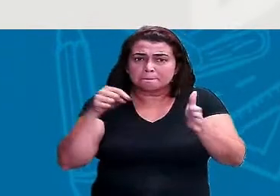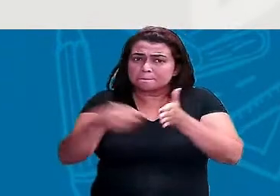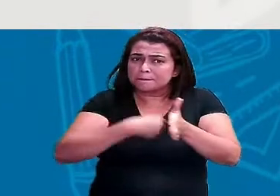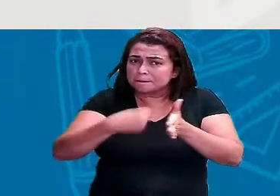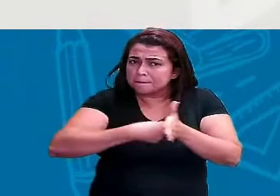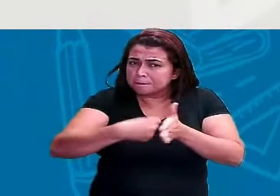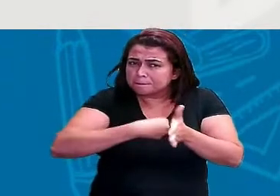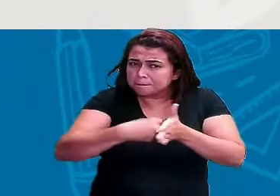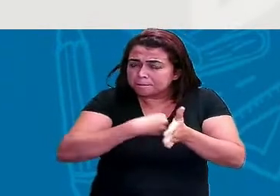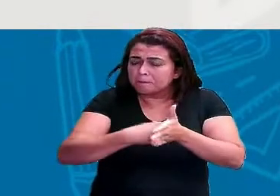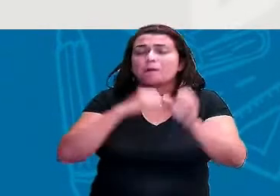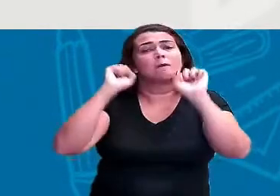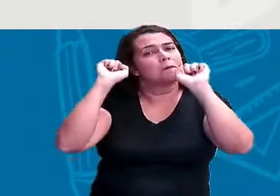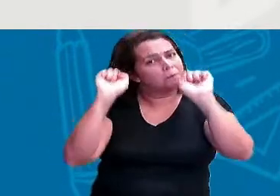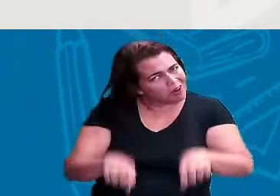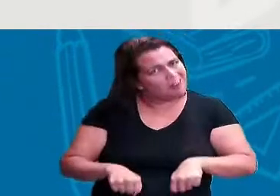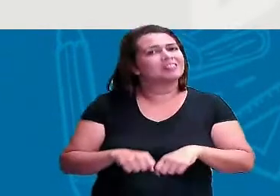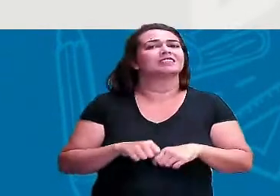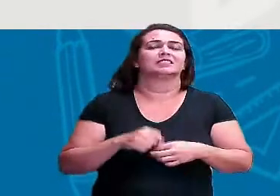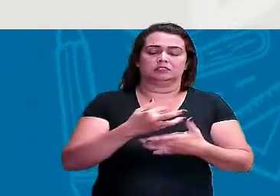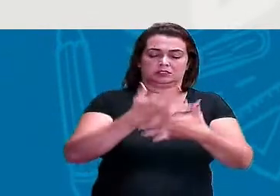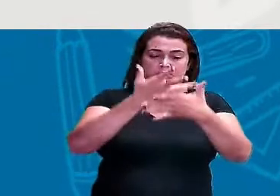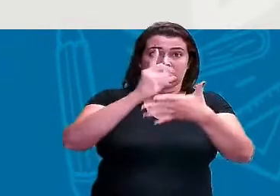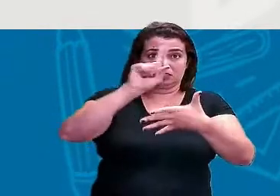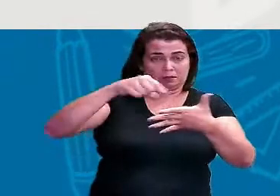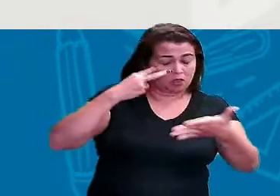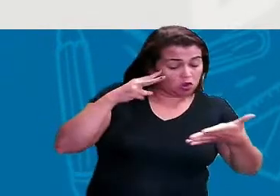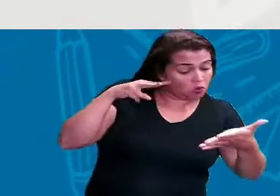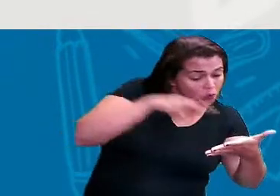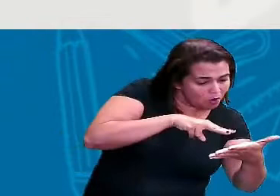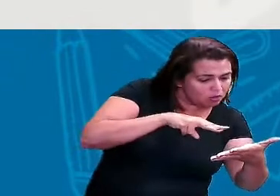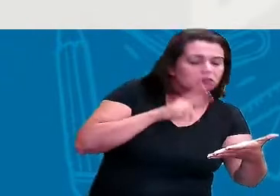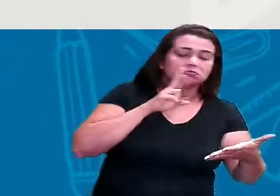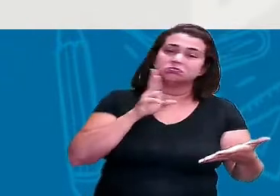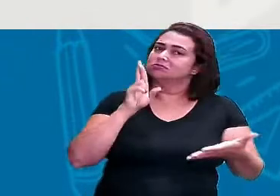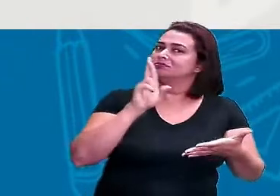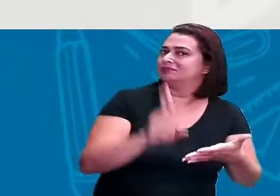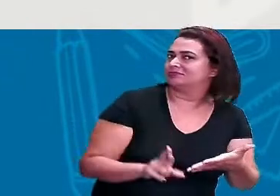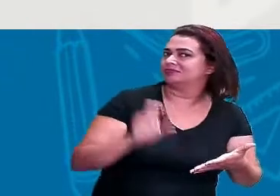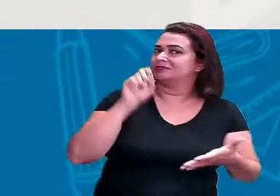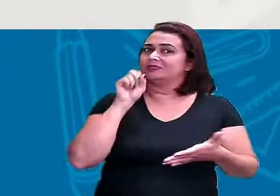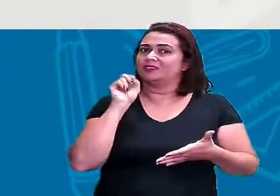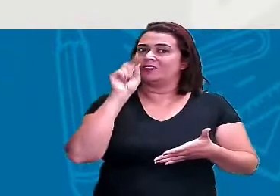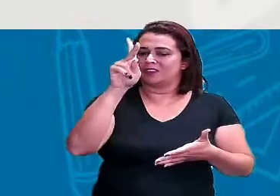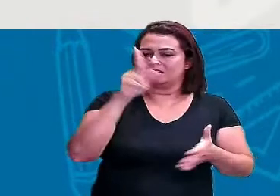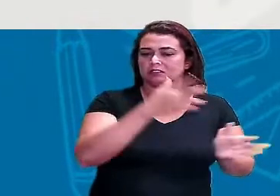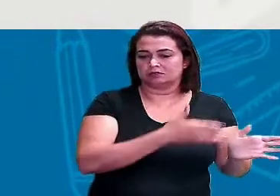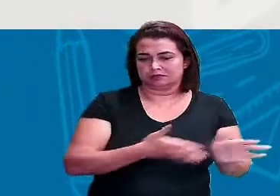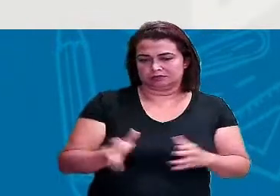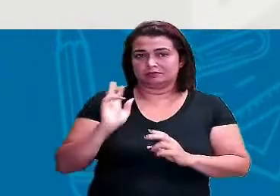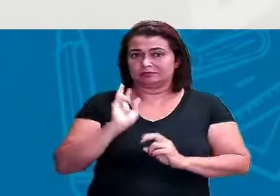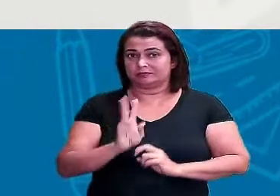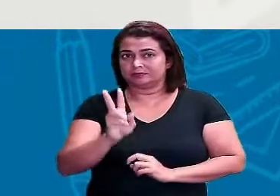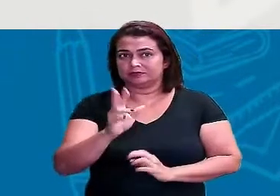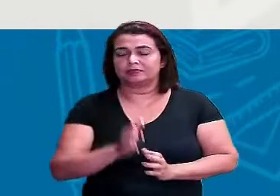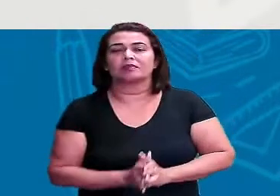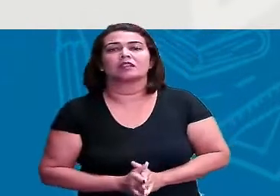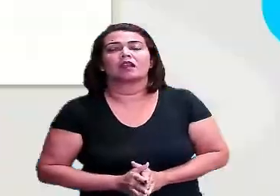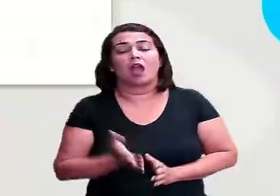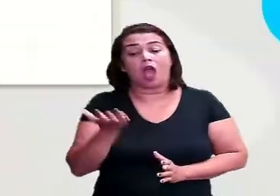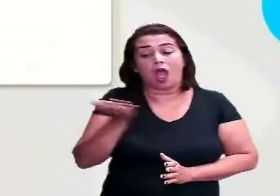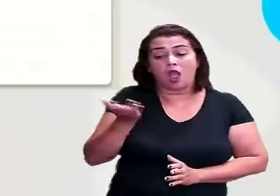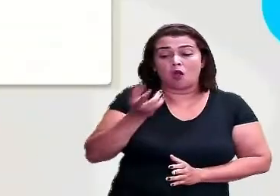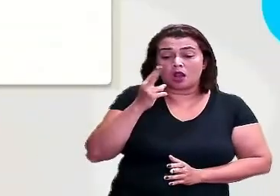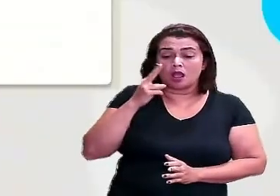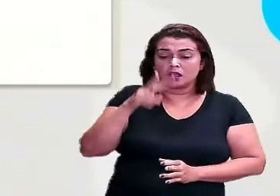ir fazendo essa interação através do chat. Então, Seguindo com a nossa aula, aqui nós temos aqui uma